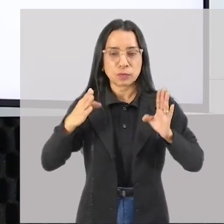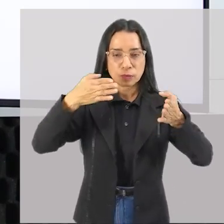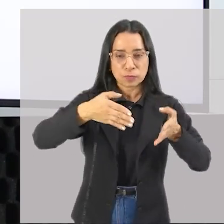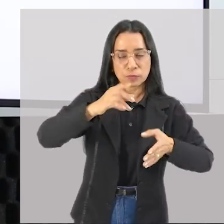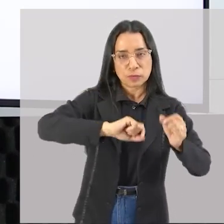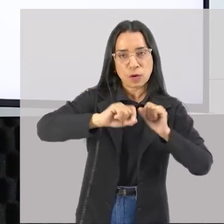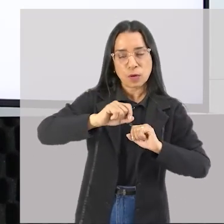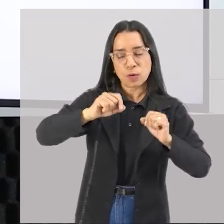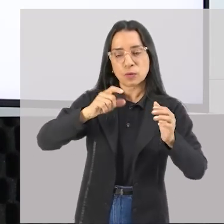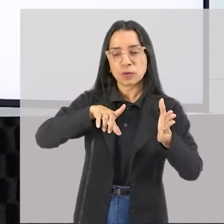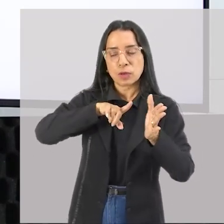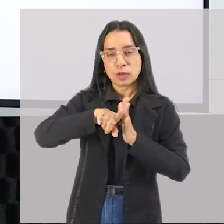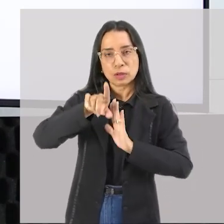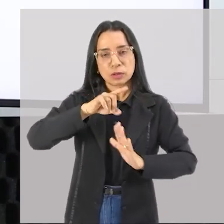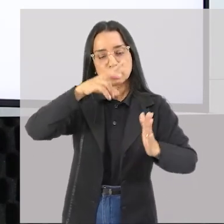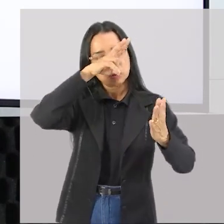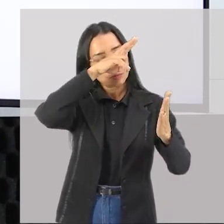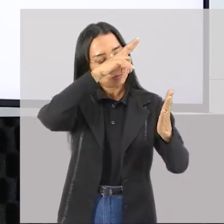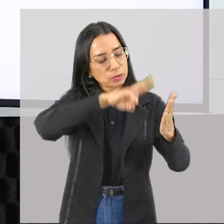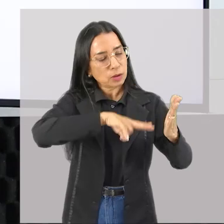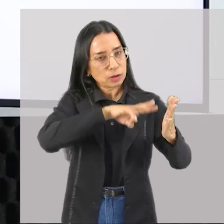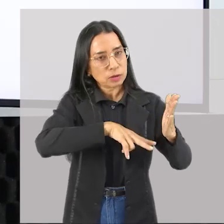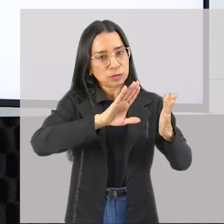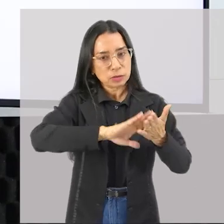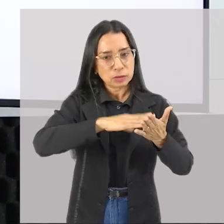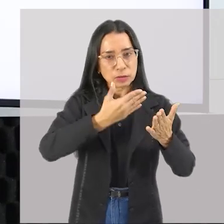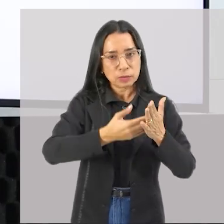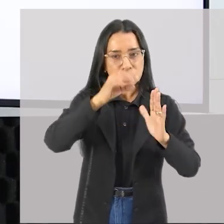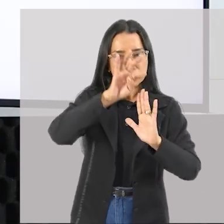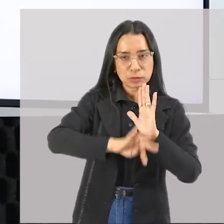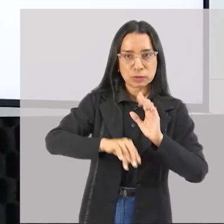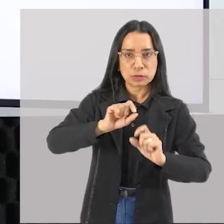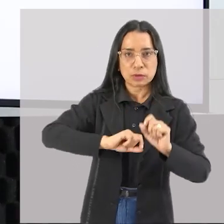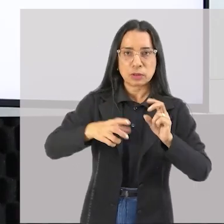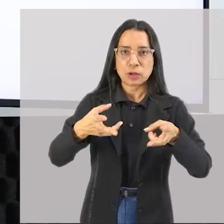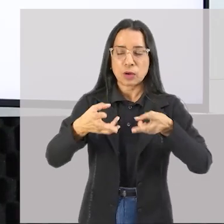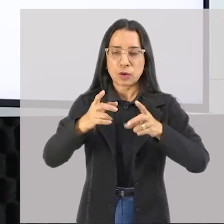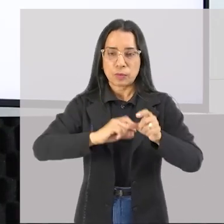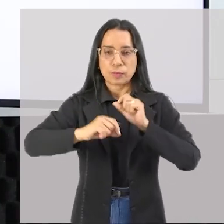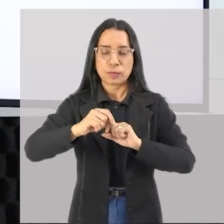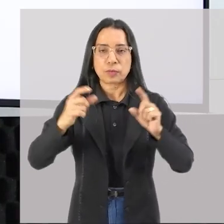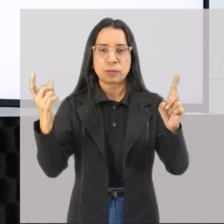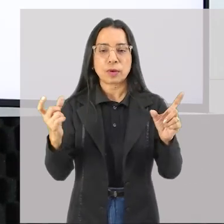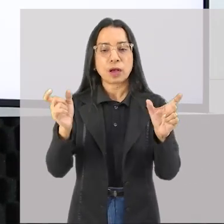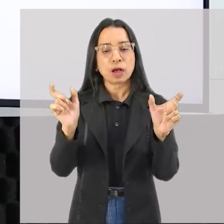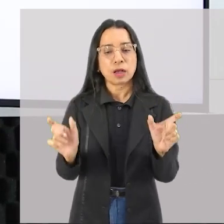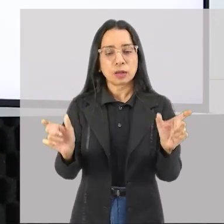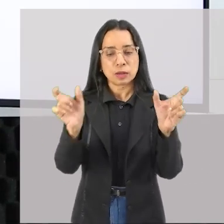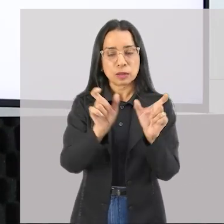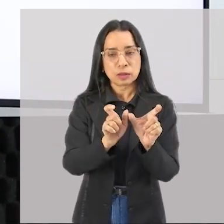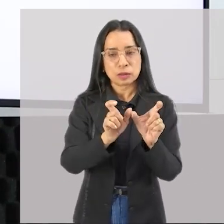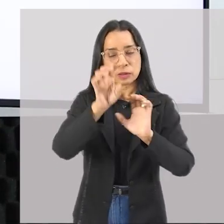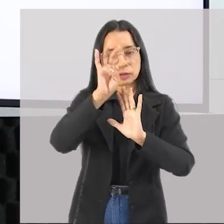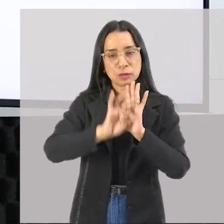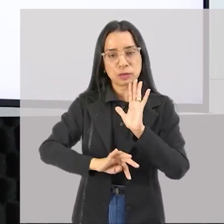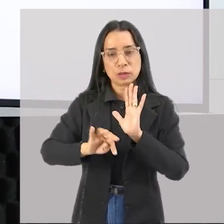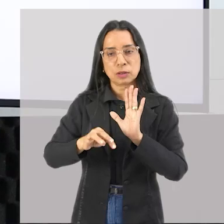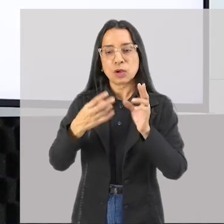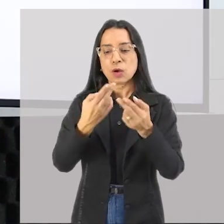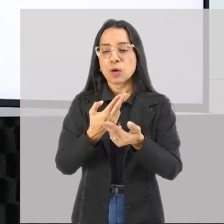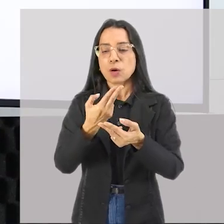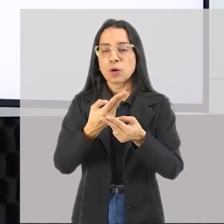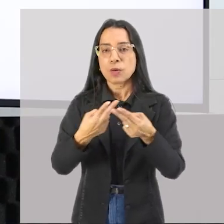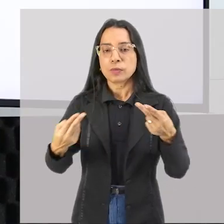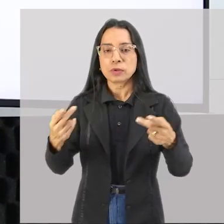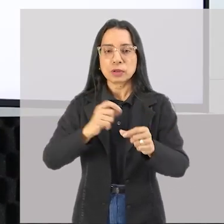na questão da leitura e da interpretação textual, a gente vai sempre observar essas palavras de ligação nos textos, como elementos